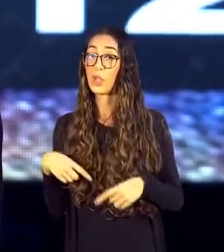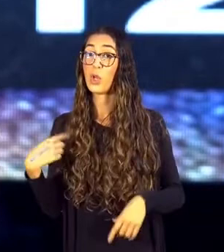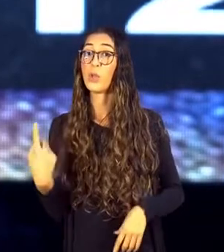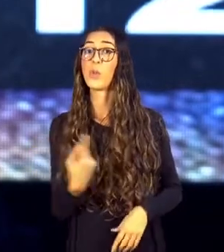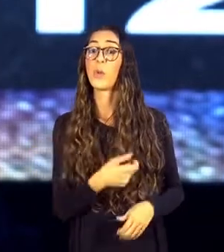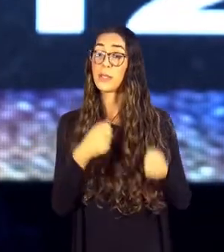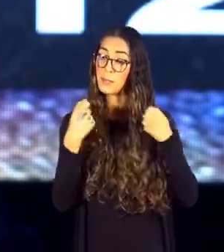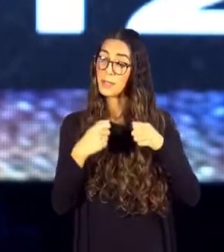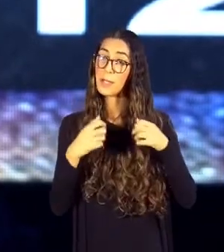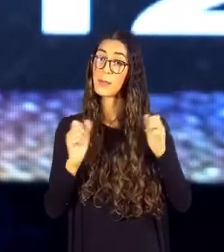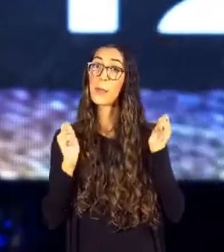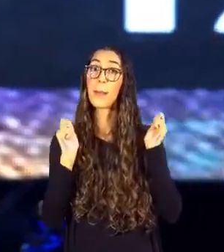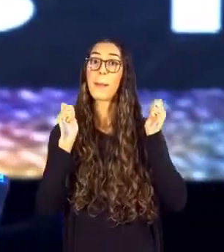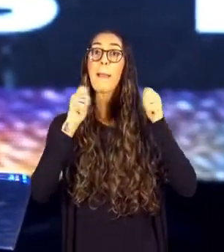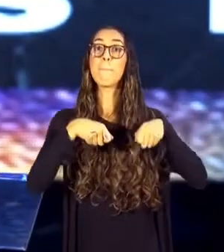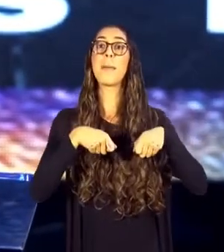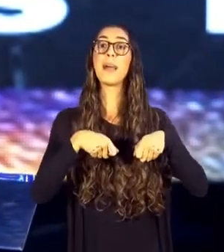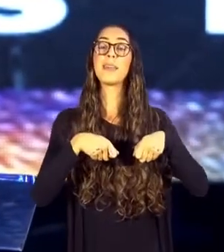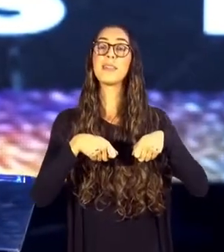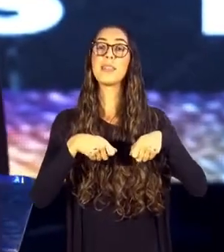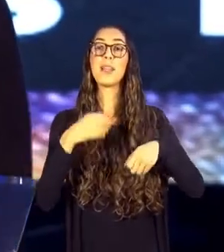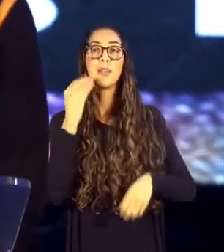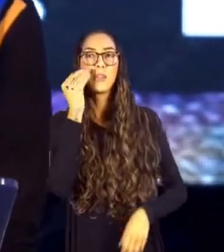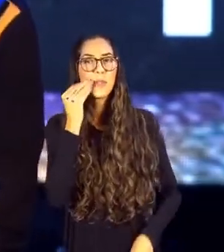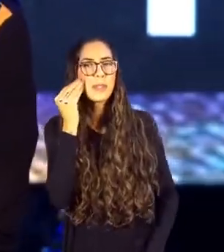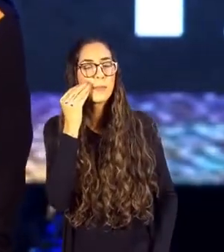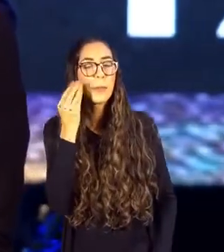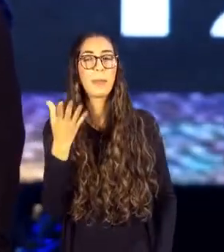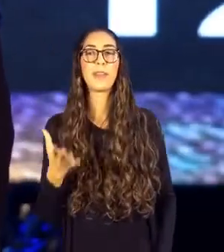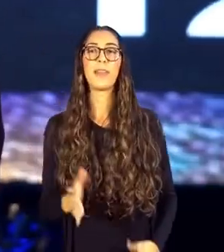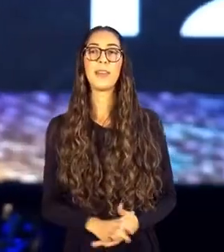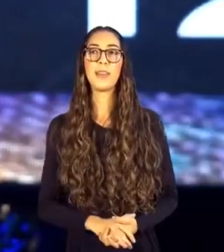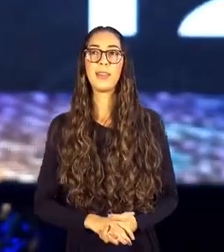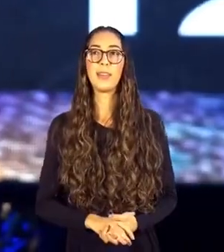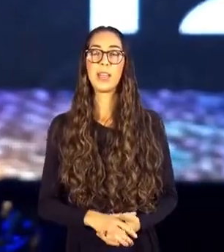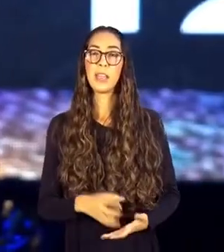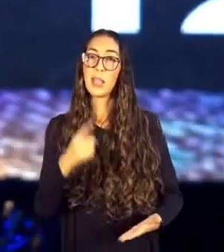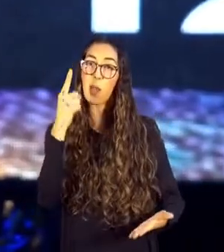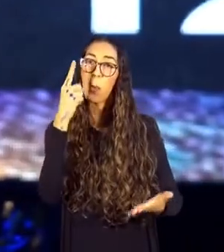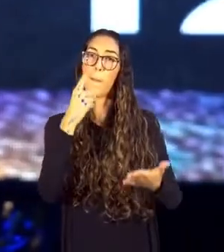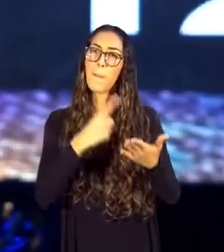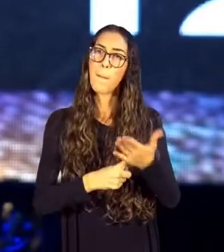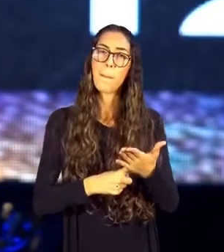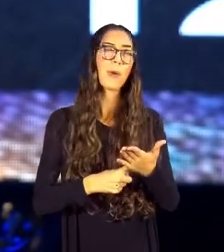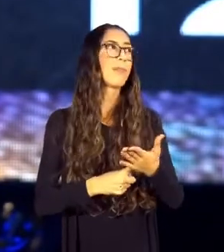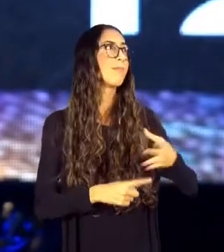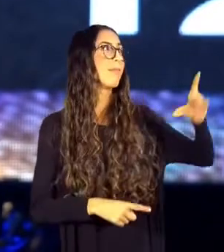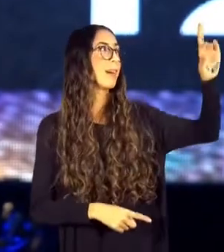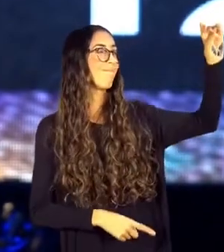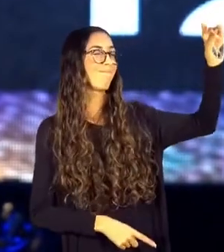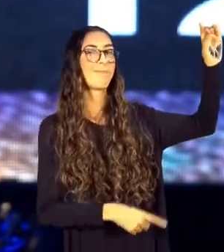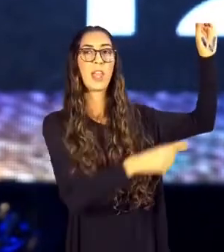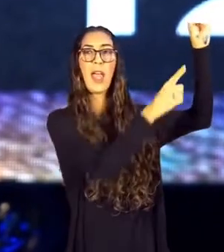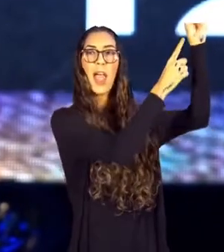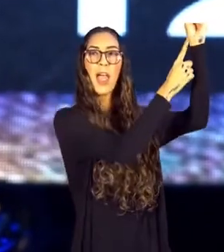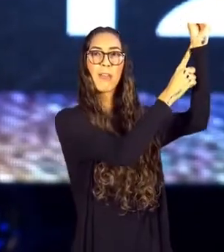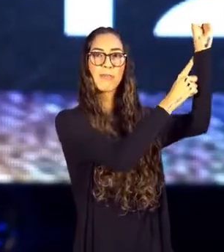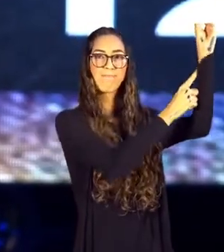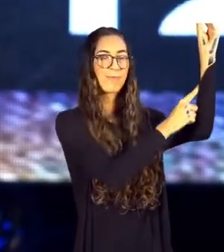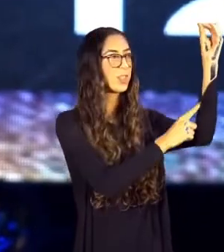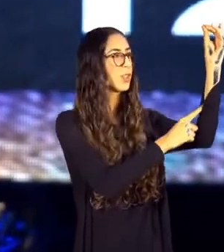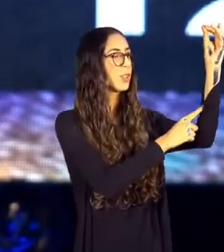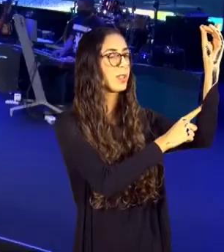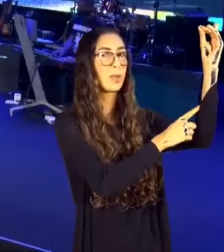capazes do que? De experimentar e comprovar a boa, agradável e